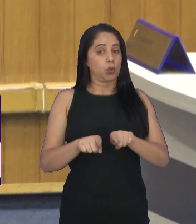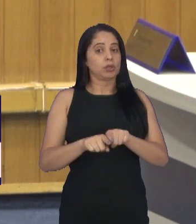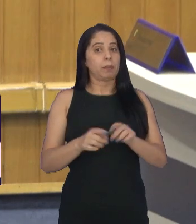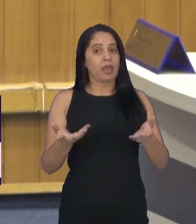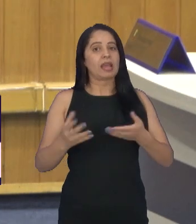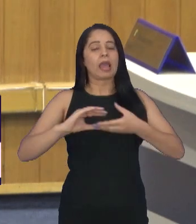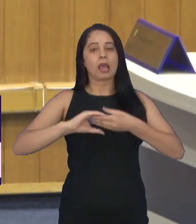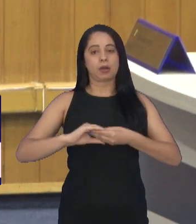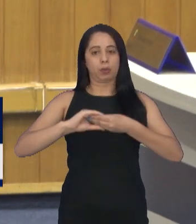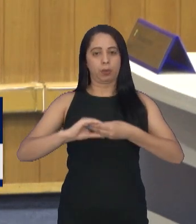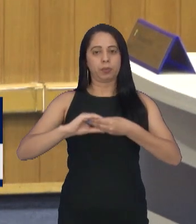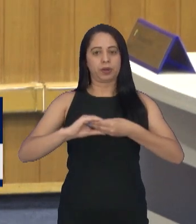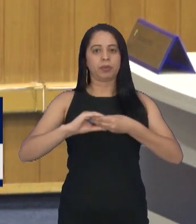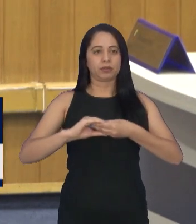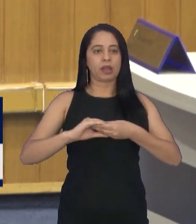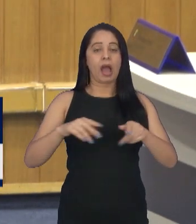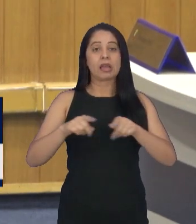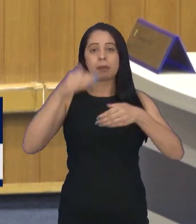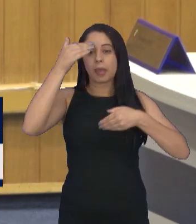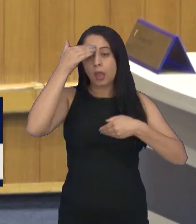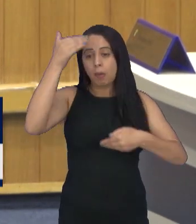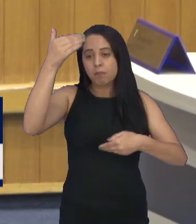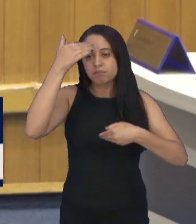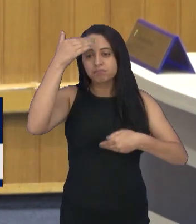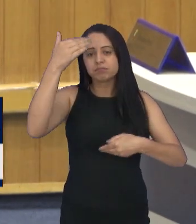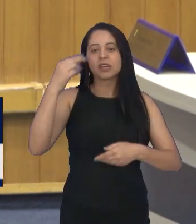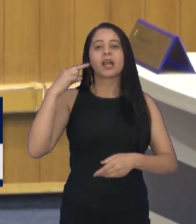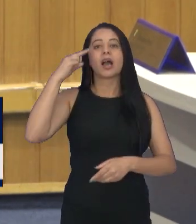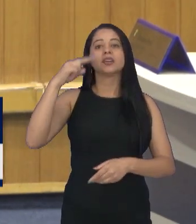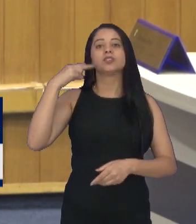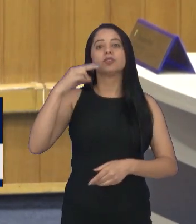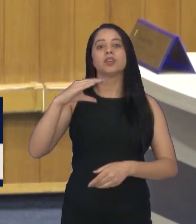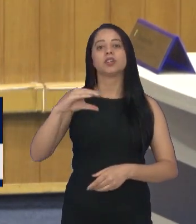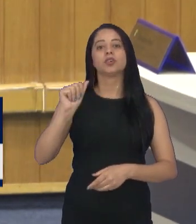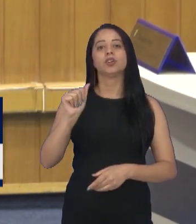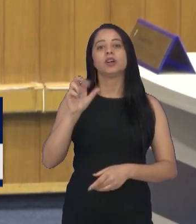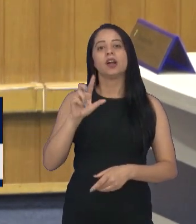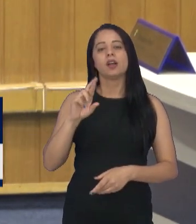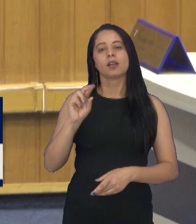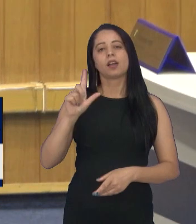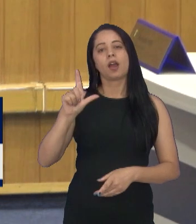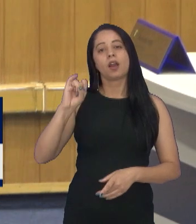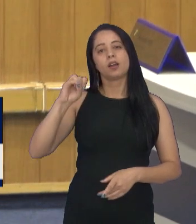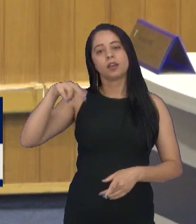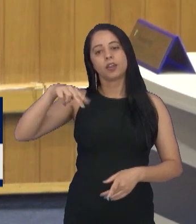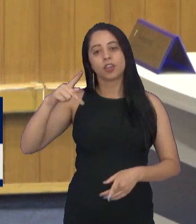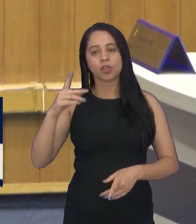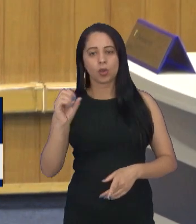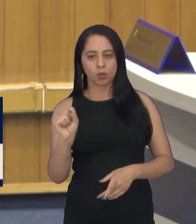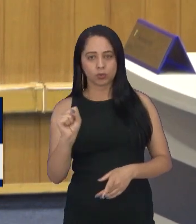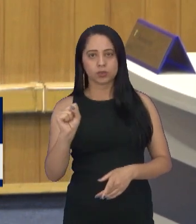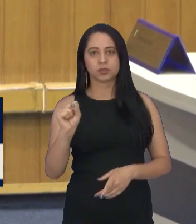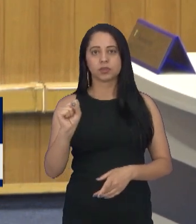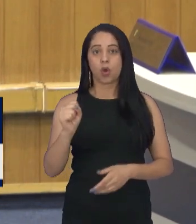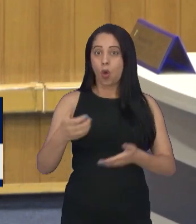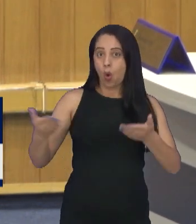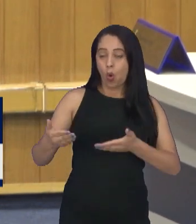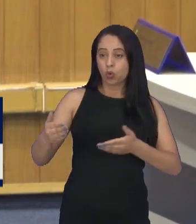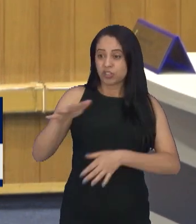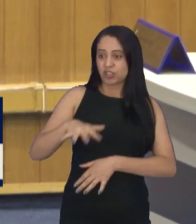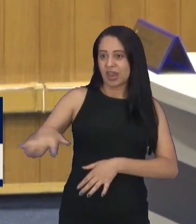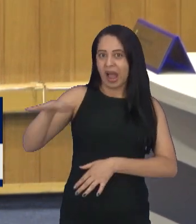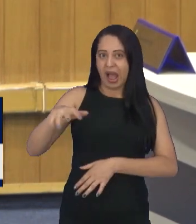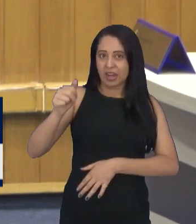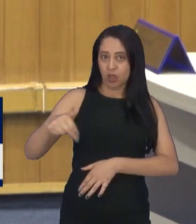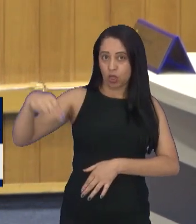registrar a presença e agradecer a presença do vereador Carlinhos Tchaca. E hoje, a nossa região norte bem